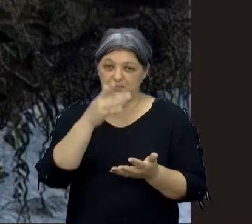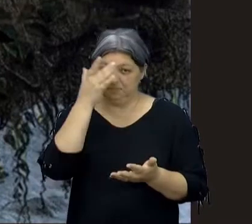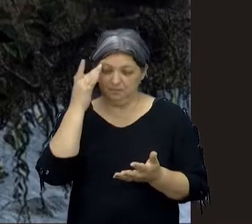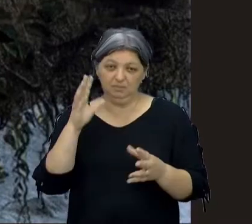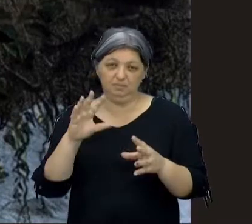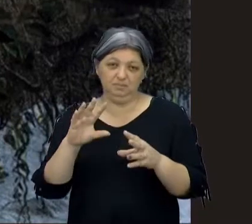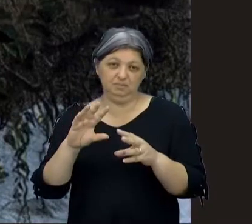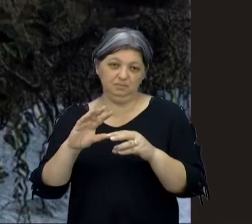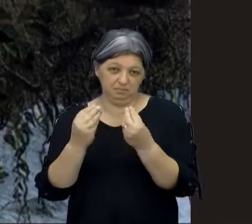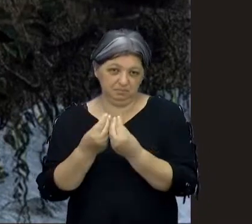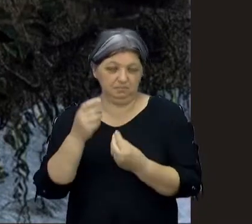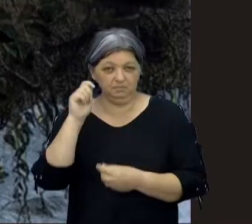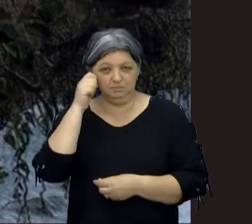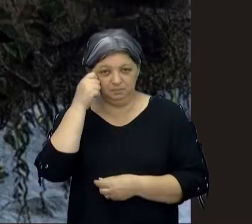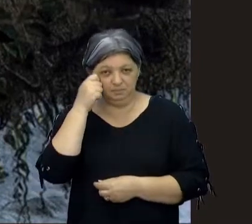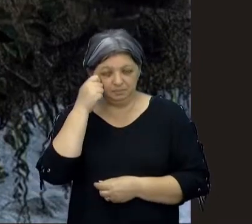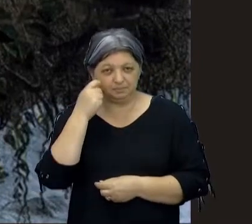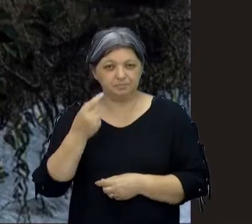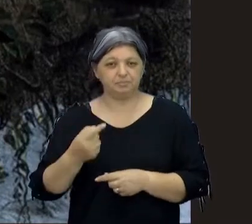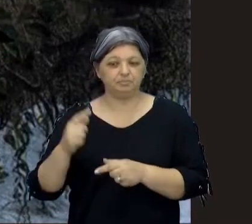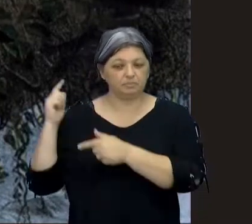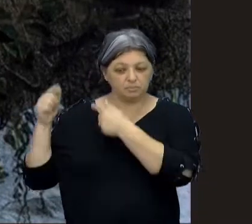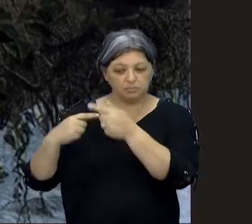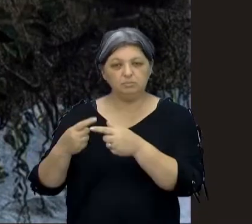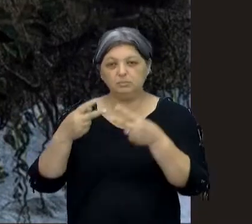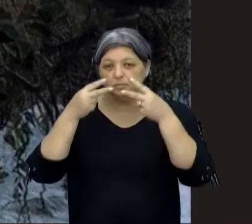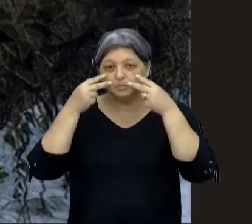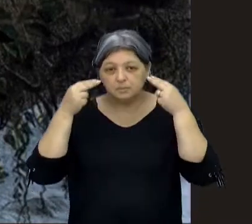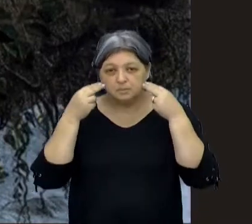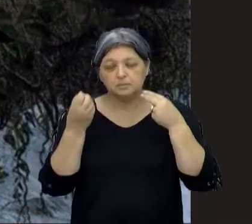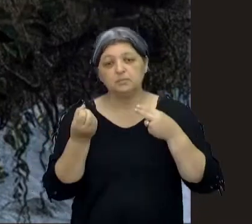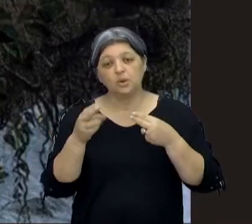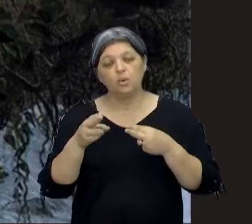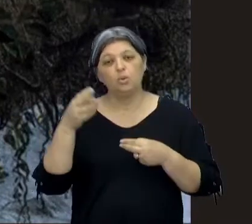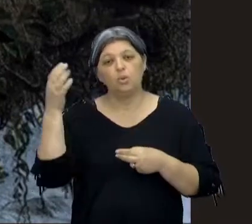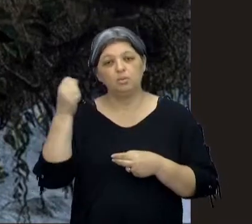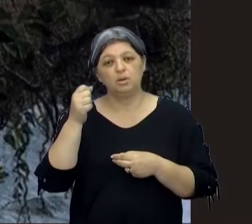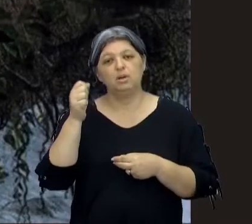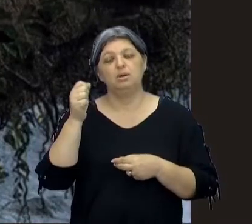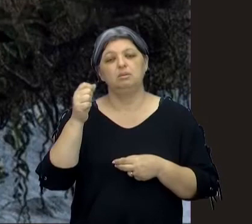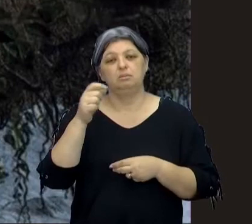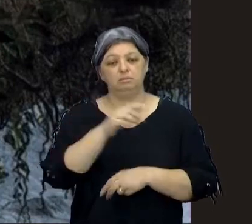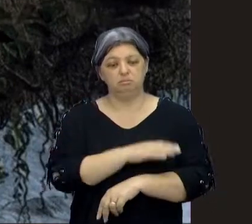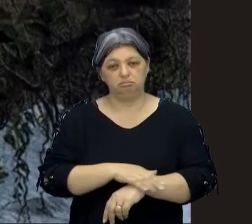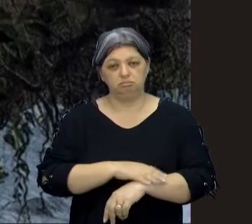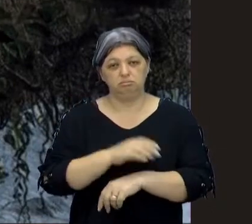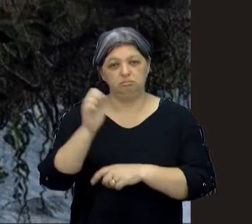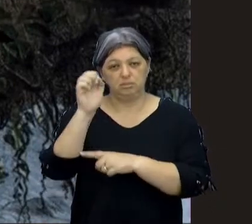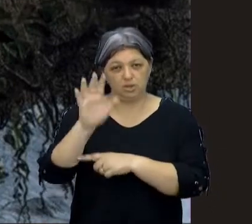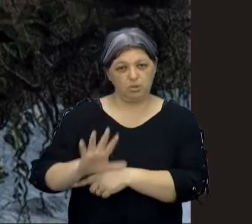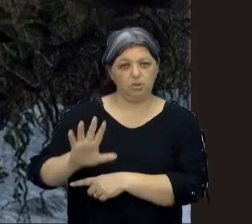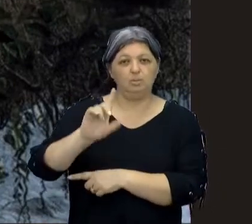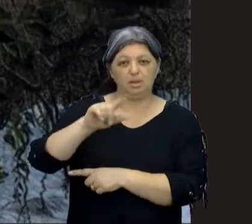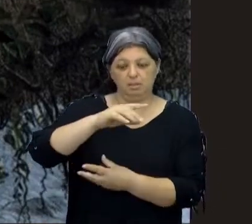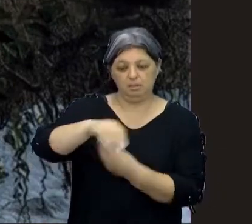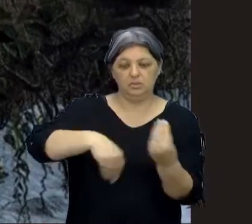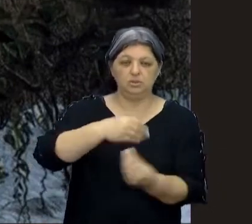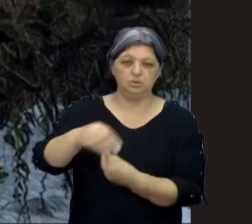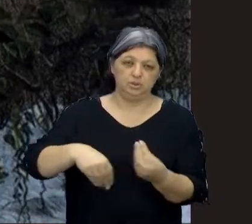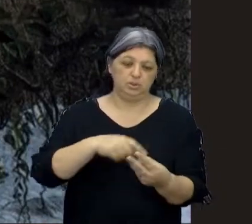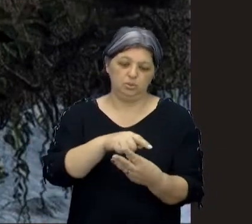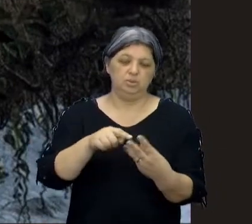lá nos seus antepassados como indígenas como o branco europeu ou seja uma grande mistura